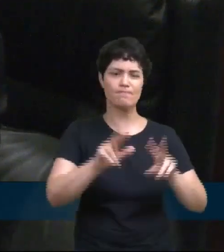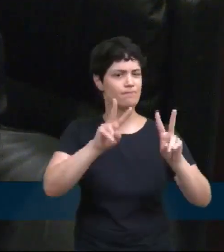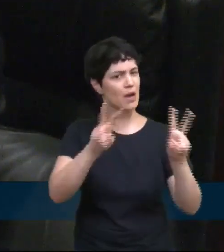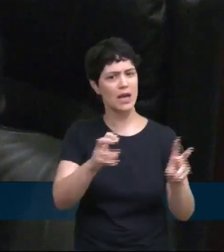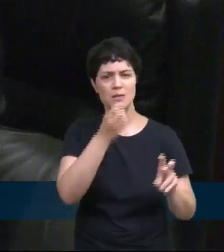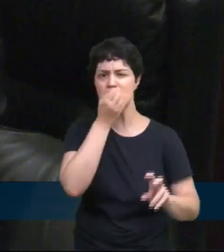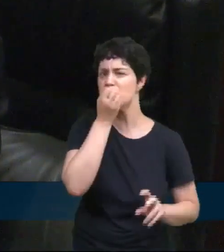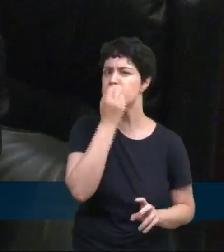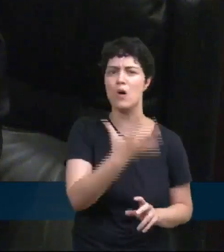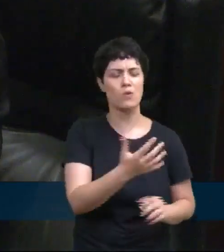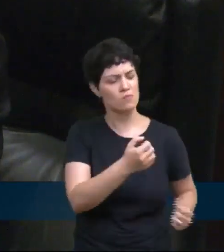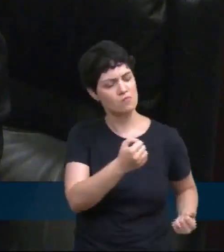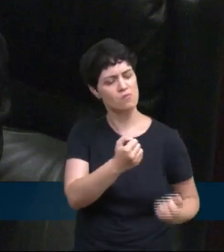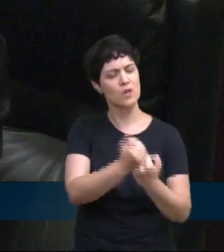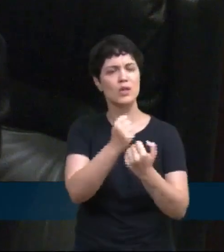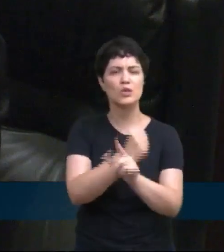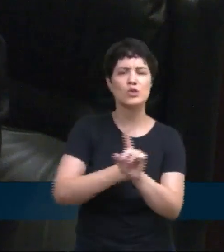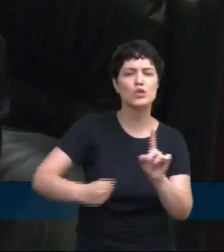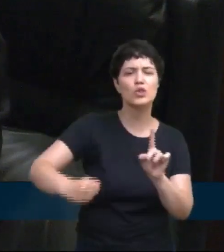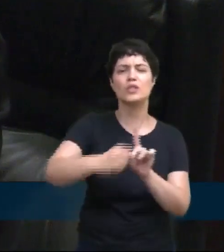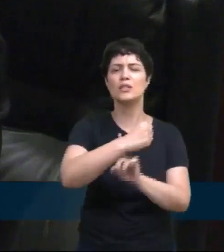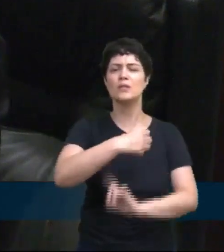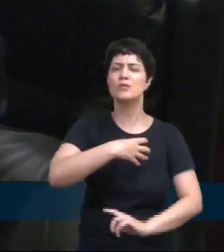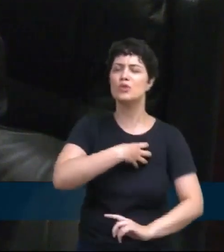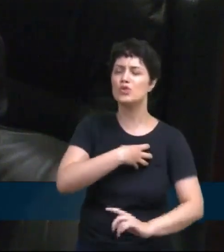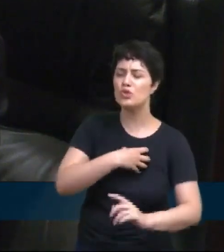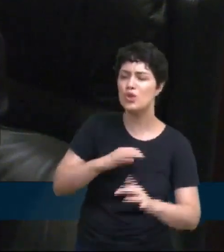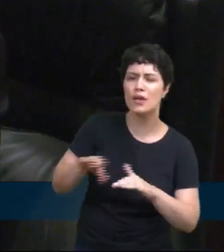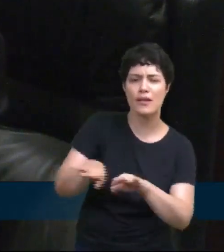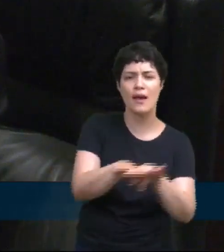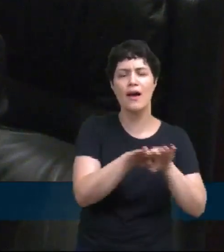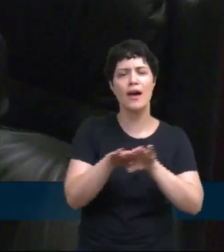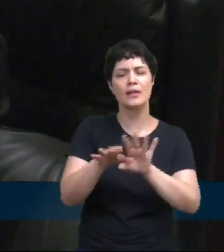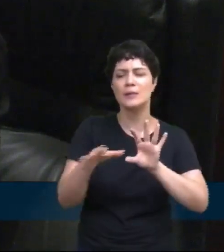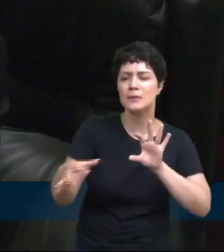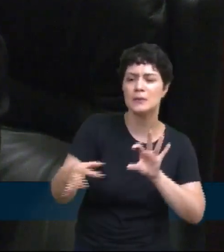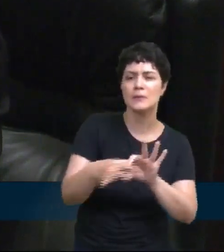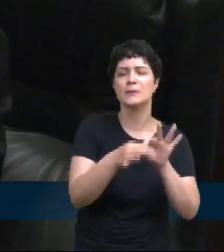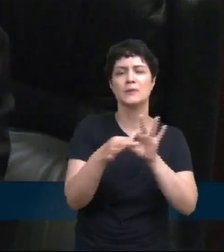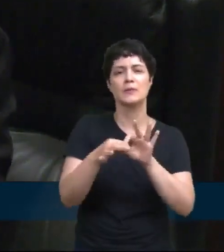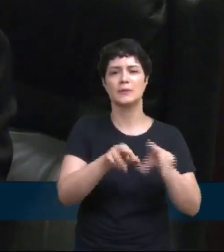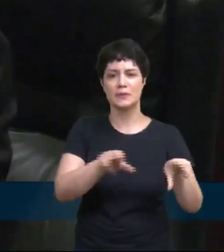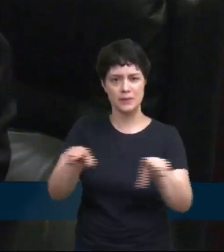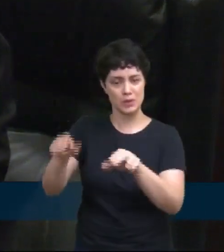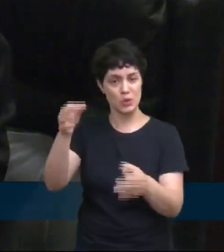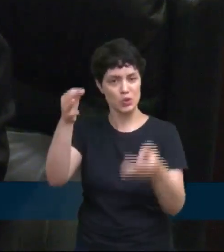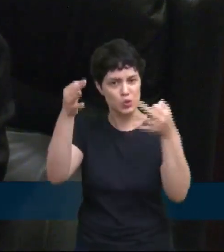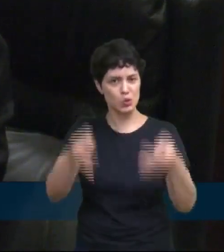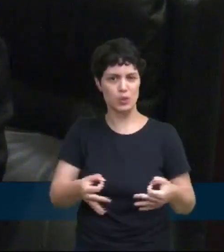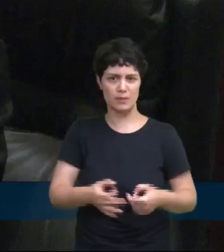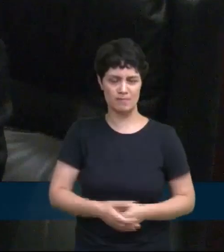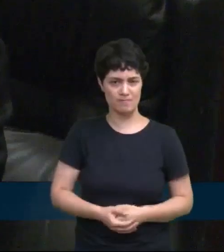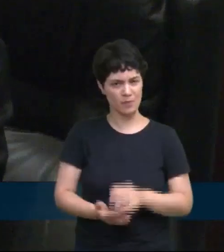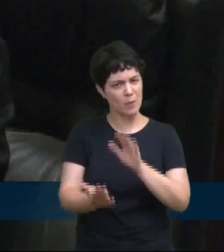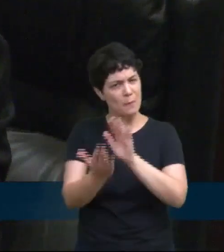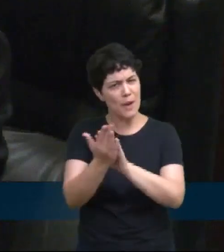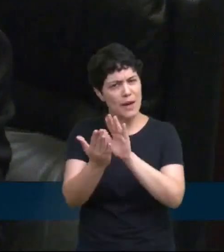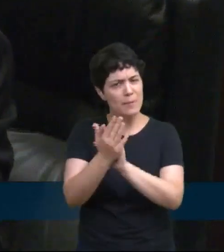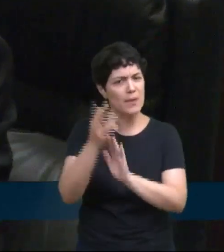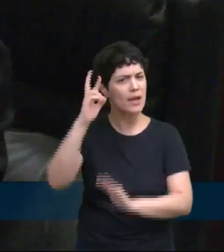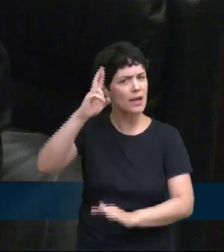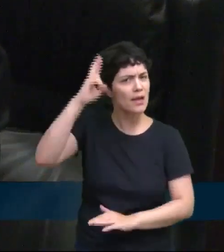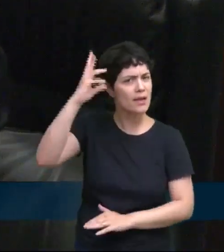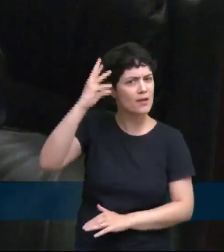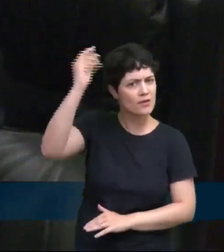construção de uma sociedade solidária, fraterna e justa. Parabéns, Maurício Requião, pelo discurso, e